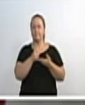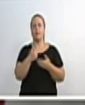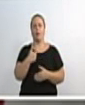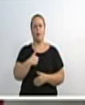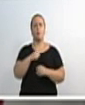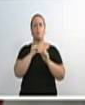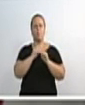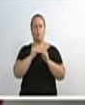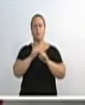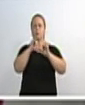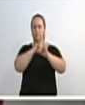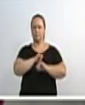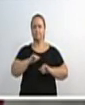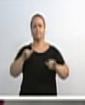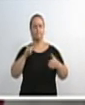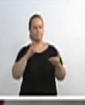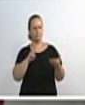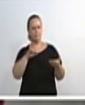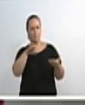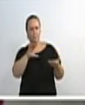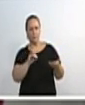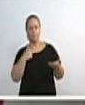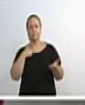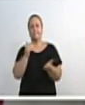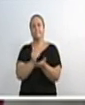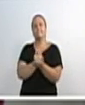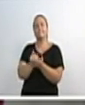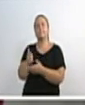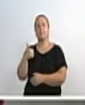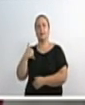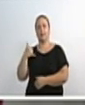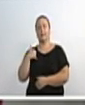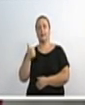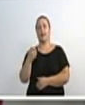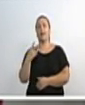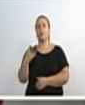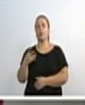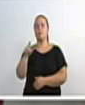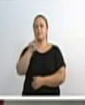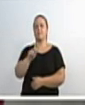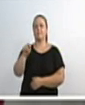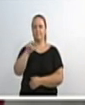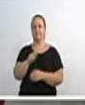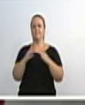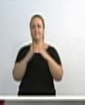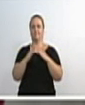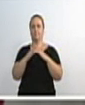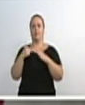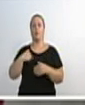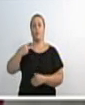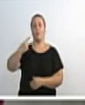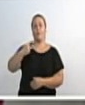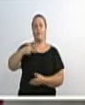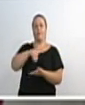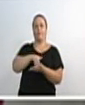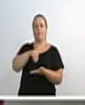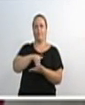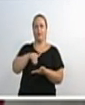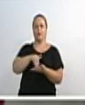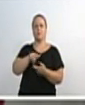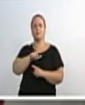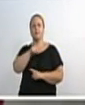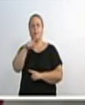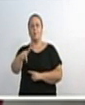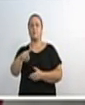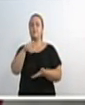causa, vereador Bruno. Comecei aos 14 anos na Associação de Moradores, quando fui vice-secretário. Depois de um tempo fui secretário